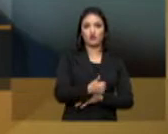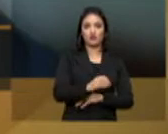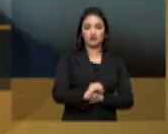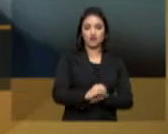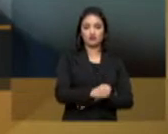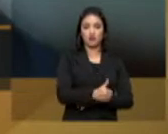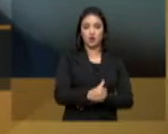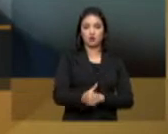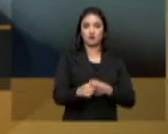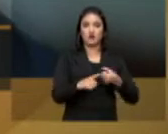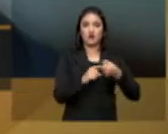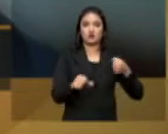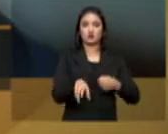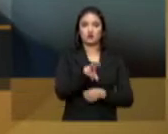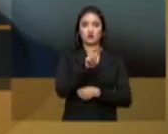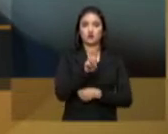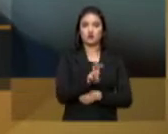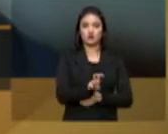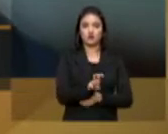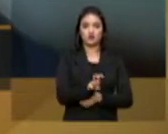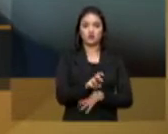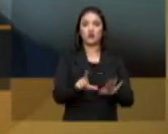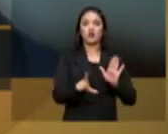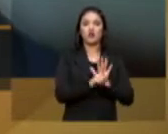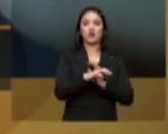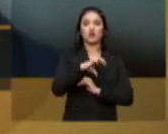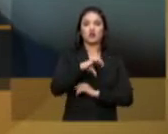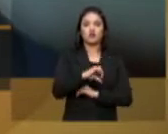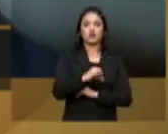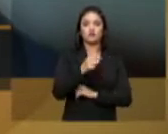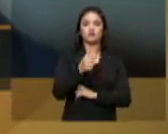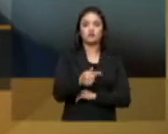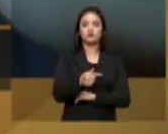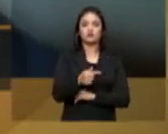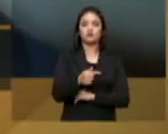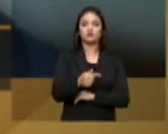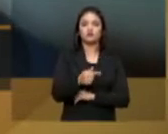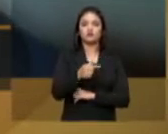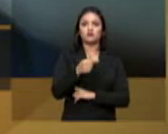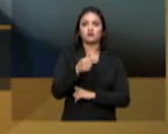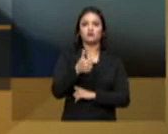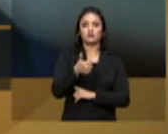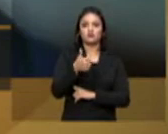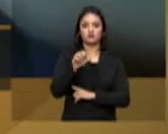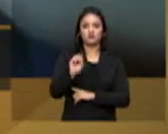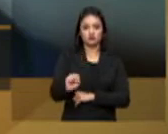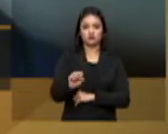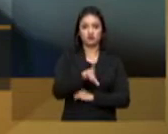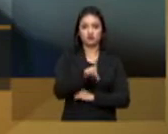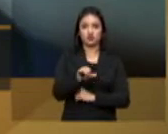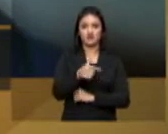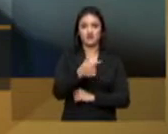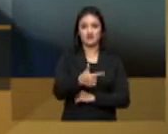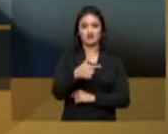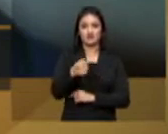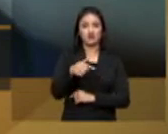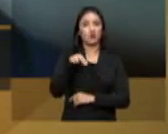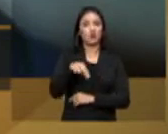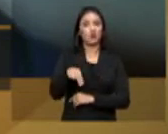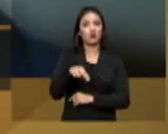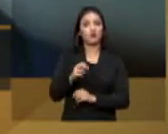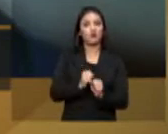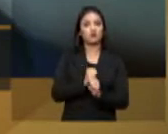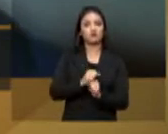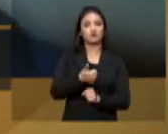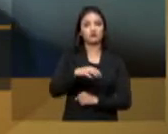11 do artigo 5º da Lei 9.718, de 27 de novembro